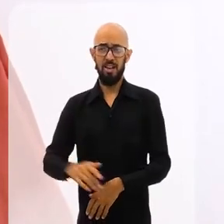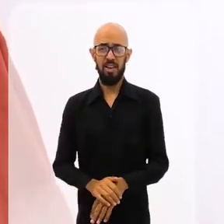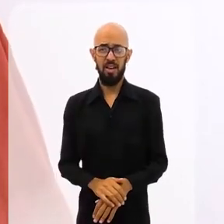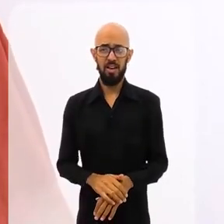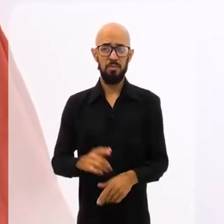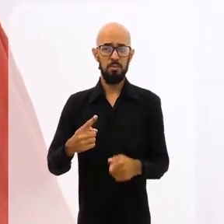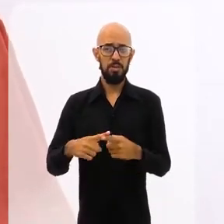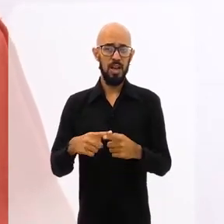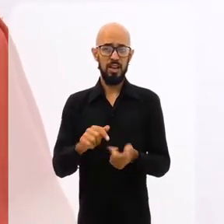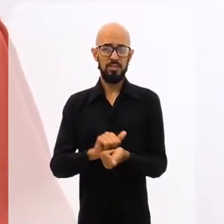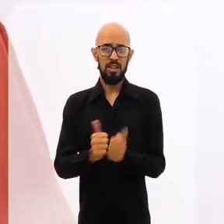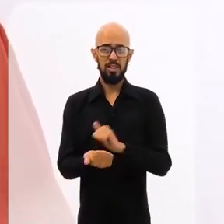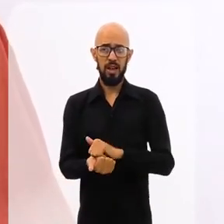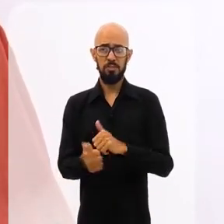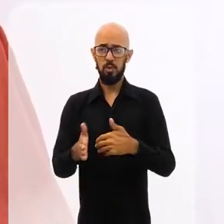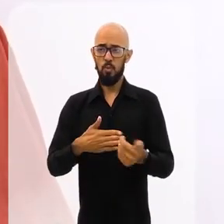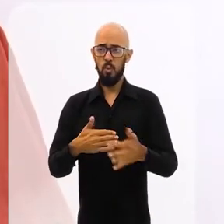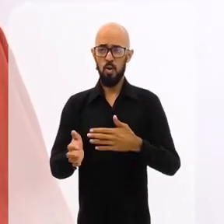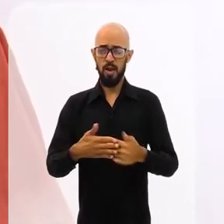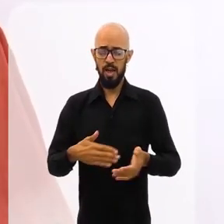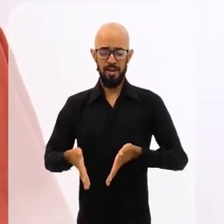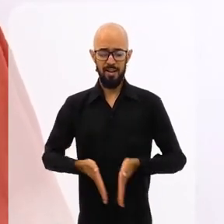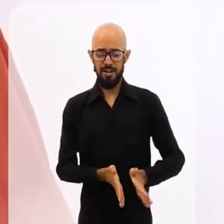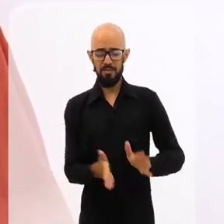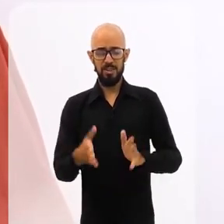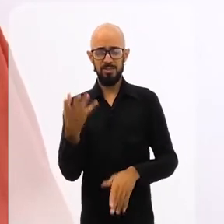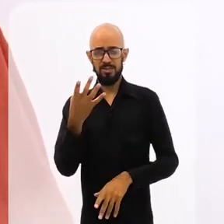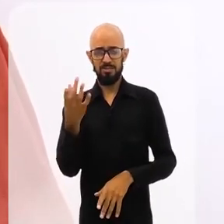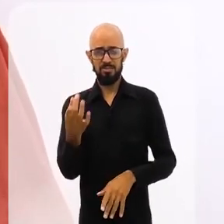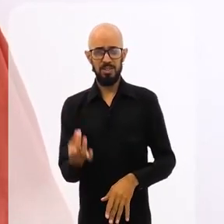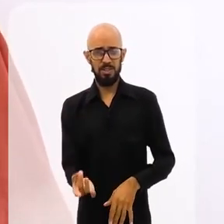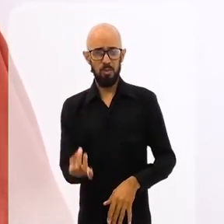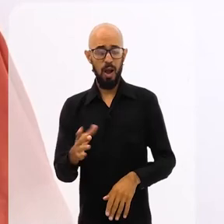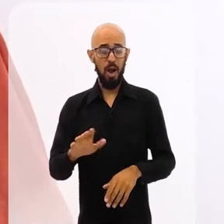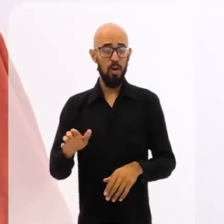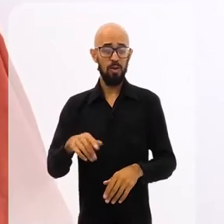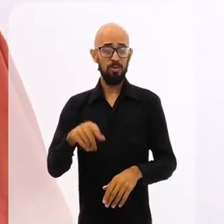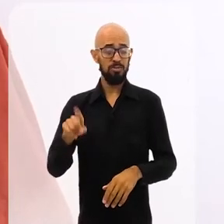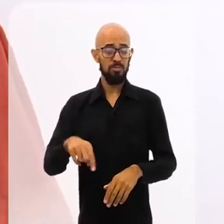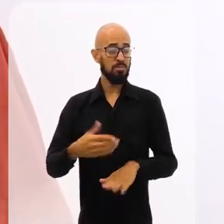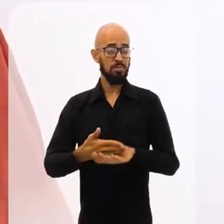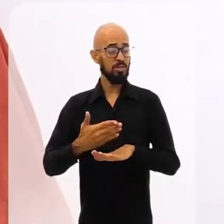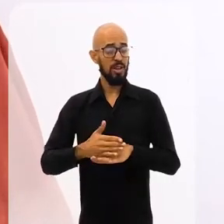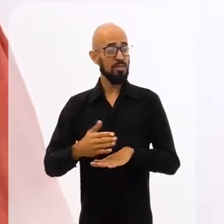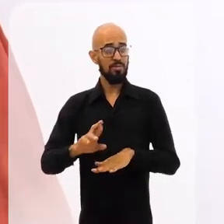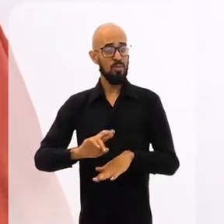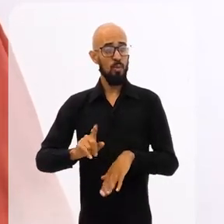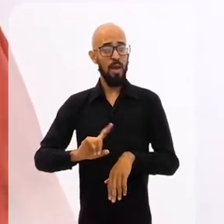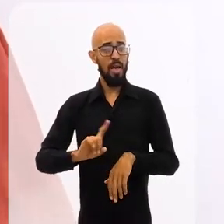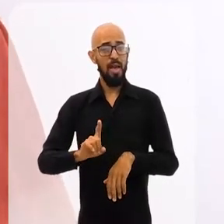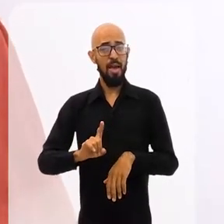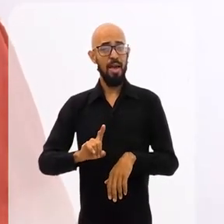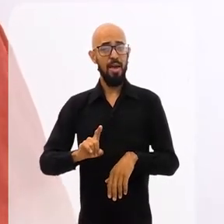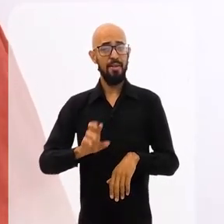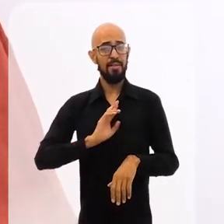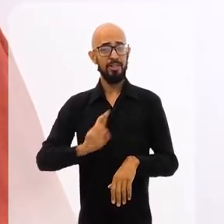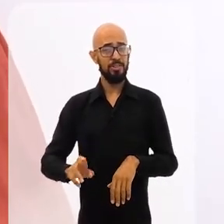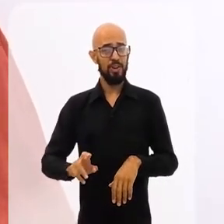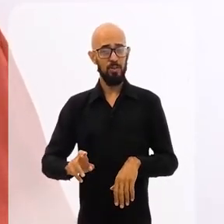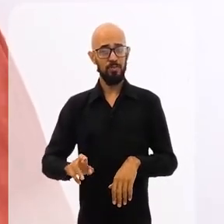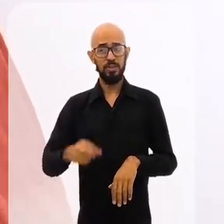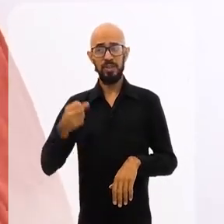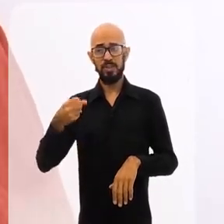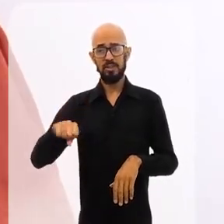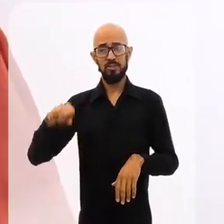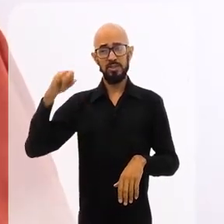enquadra em qualquer caminho espiritual. Porque o processo não é religioso, é espiritual. Porque quando você não tem uma compreensão